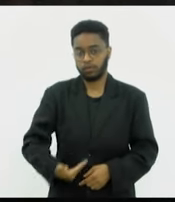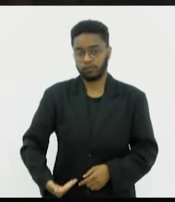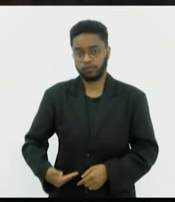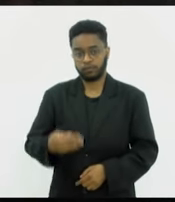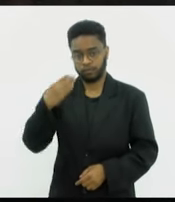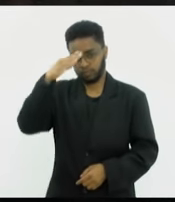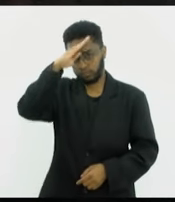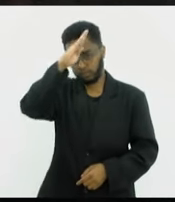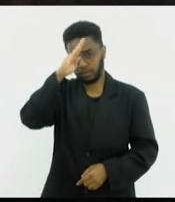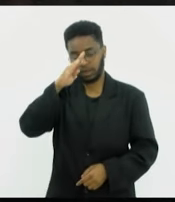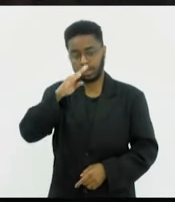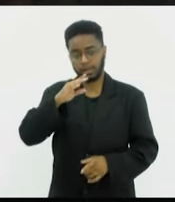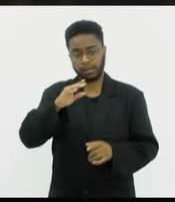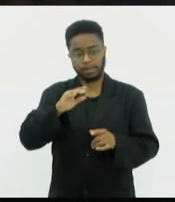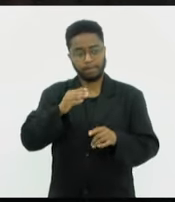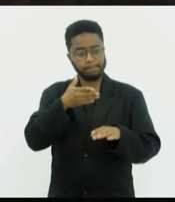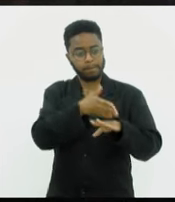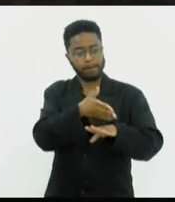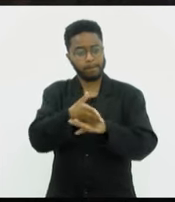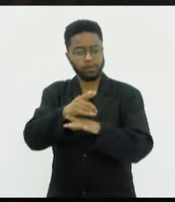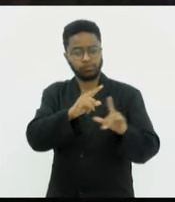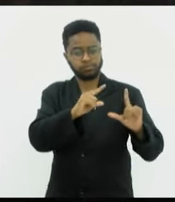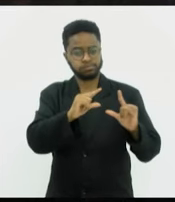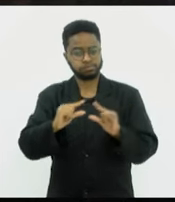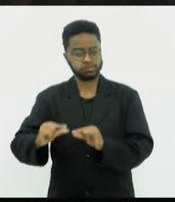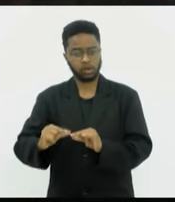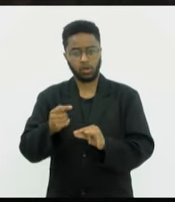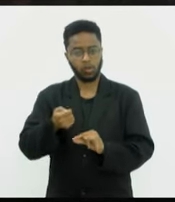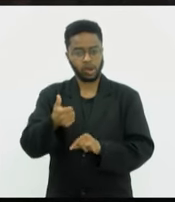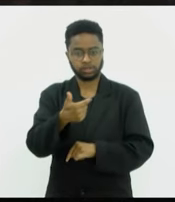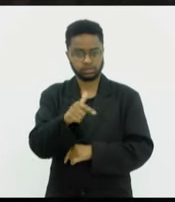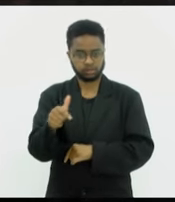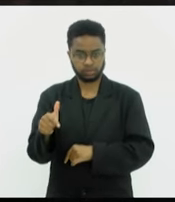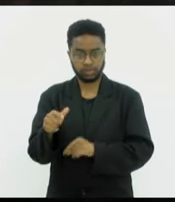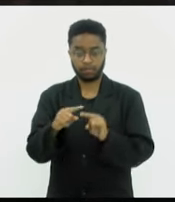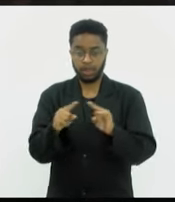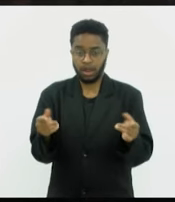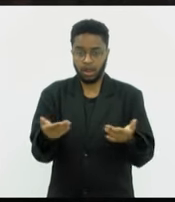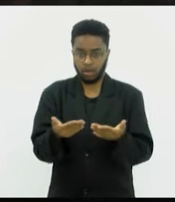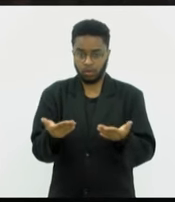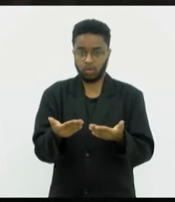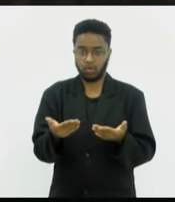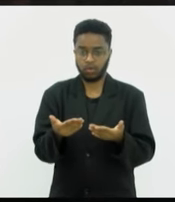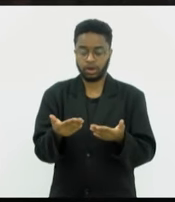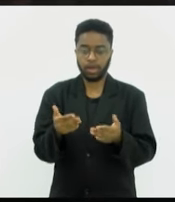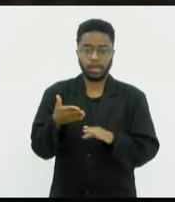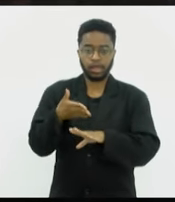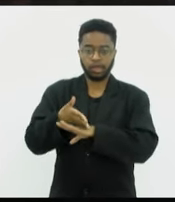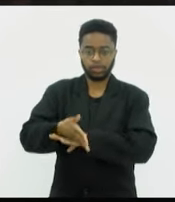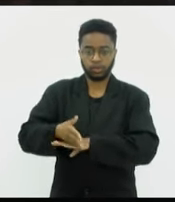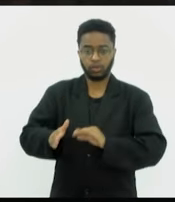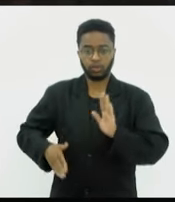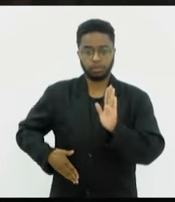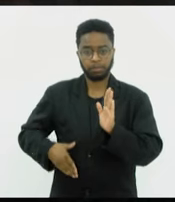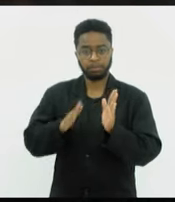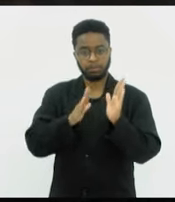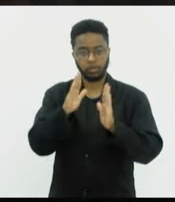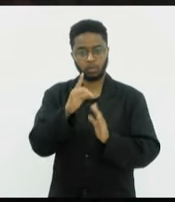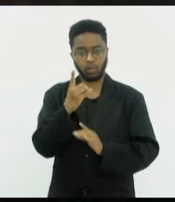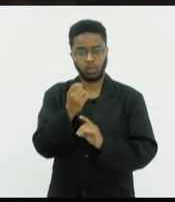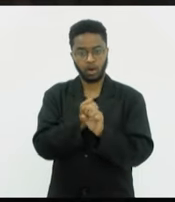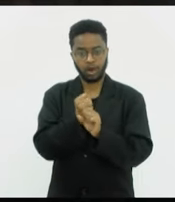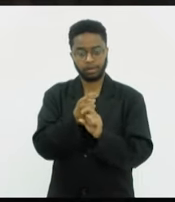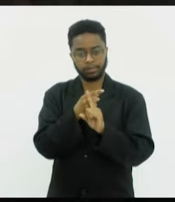de invasões de terra era pequenininho, né, quase não tivemos. E agora, depois que esse meliante entrou aí há um ano e pouco,